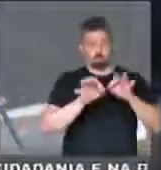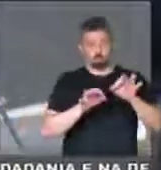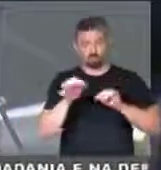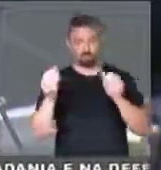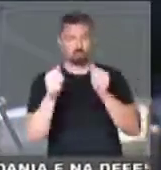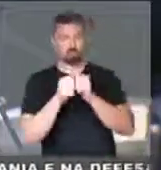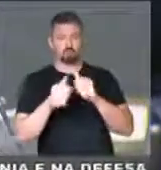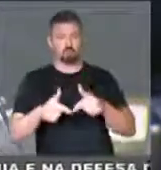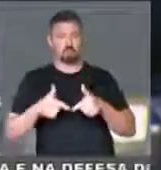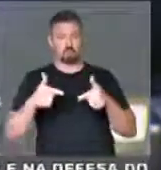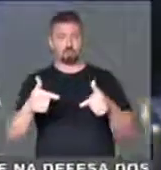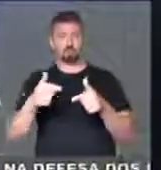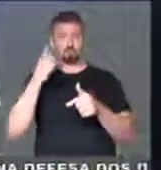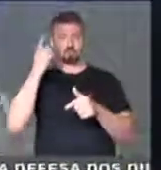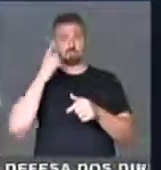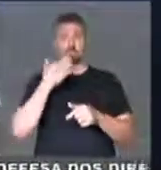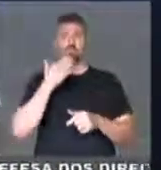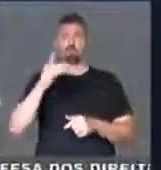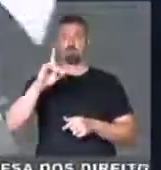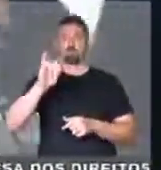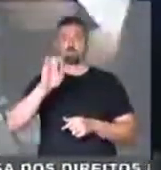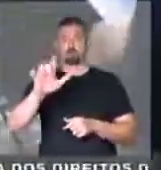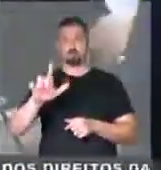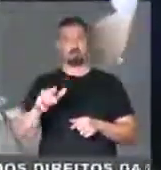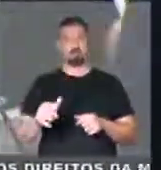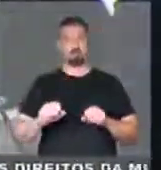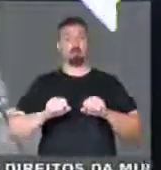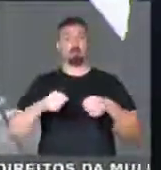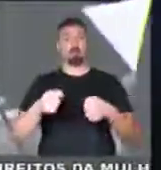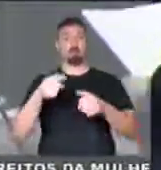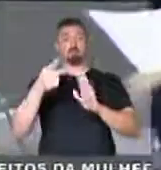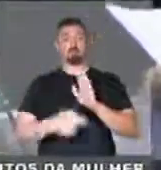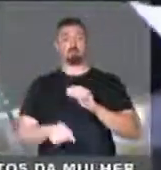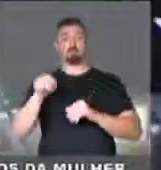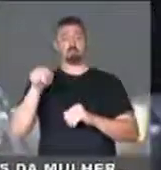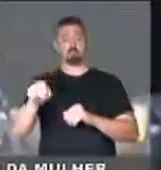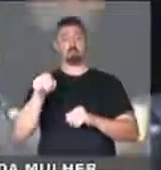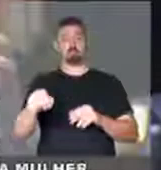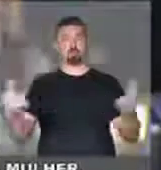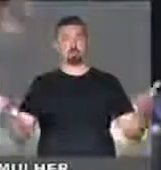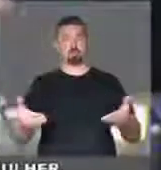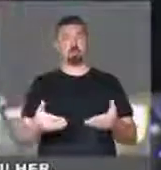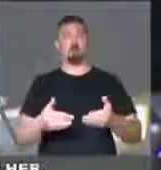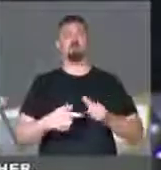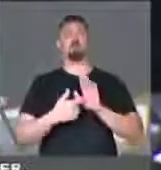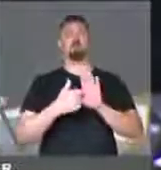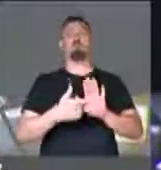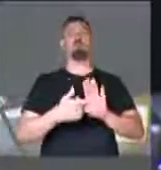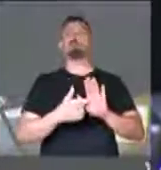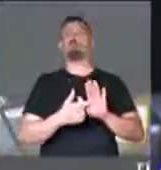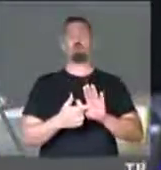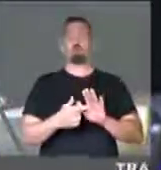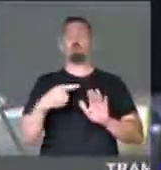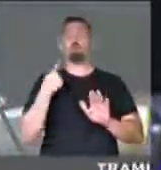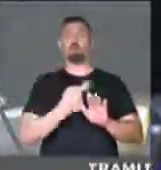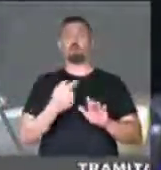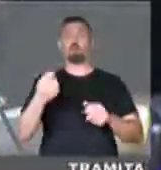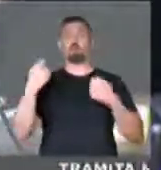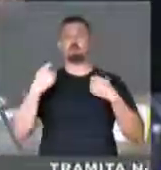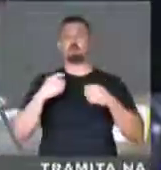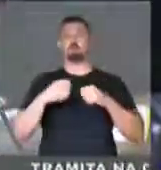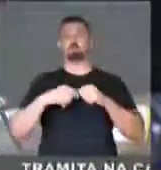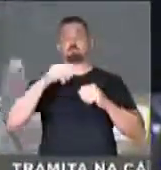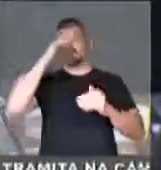condução junto com a Frente Digital e pela defesa deste projeto, que aqui mostrou que, mais uma vez, nós temos que buscar